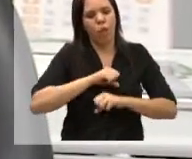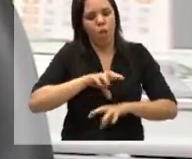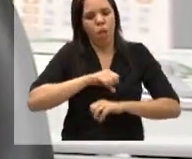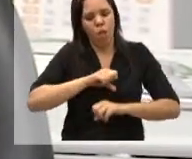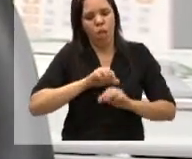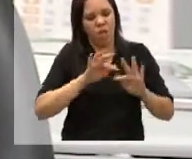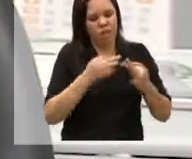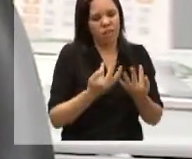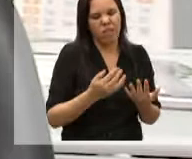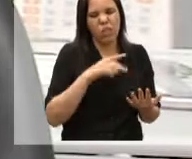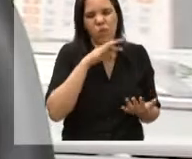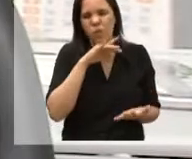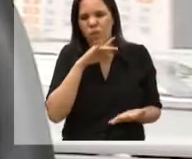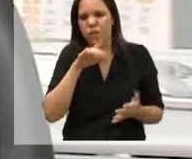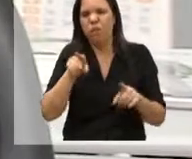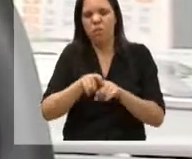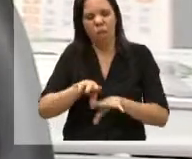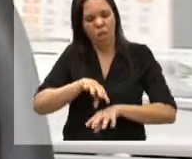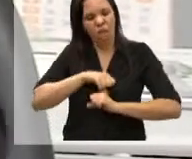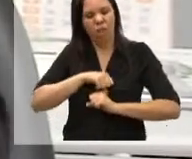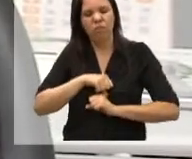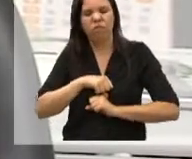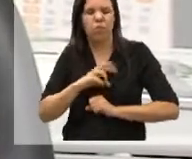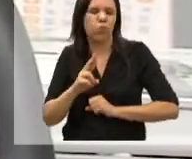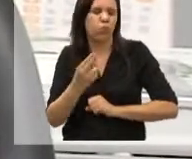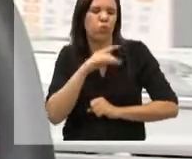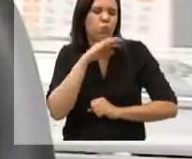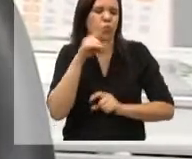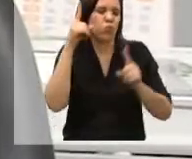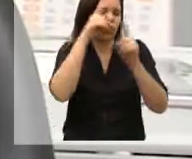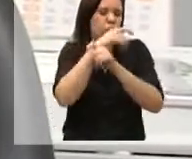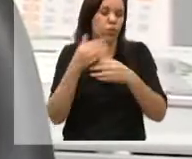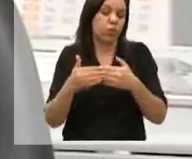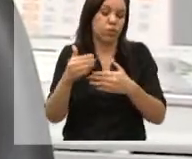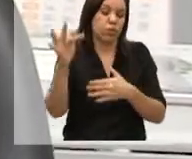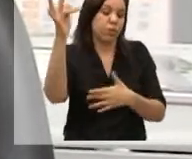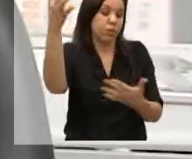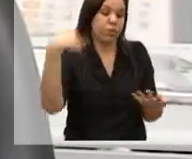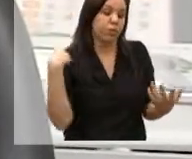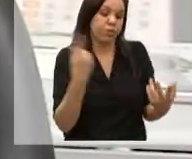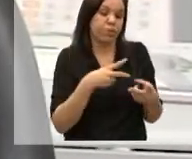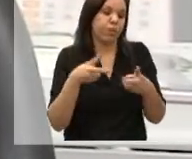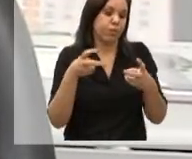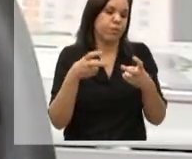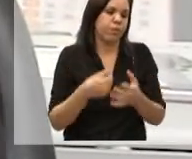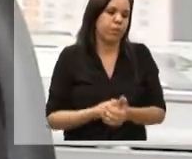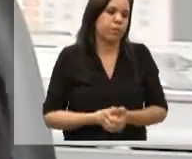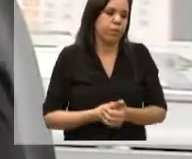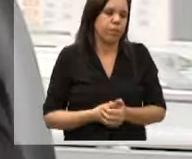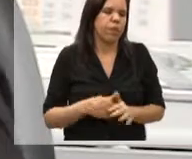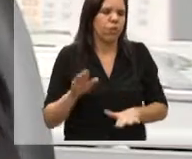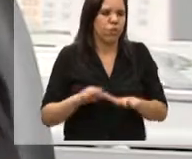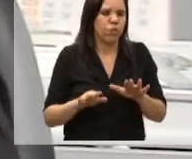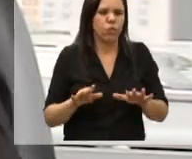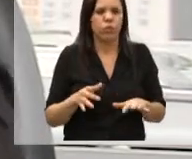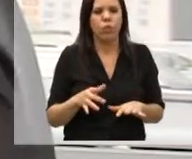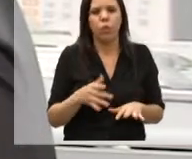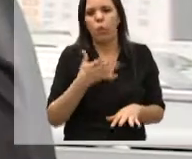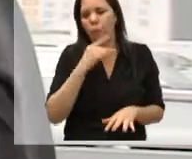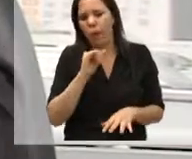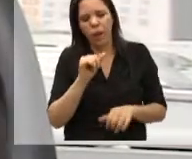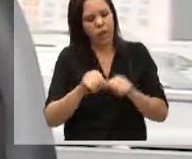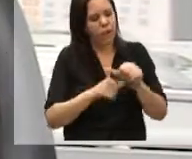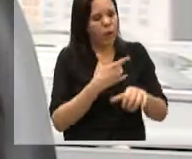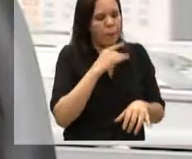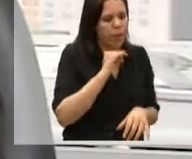família desagregada, ela vai ter um resultado difícil lá na frente. E hoje nós percebemos isso. Geralmente o pai já não é mais pai,